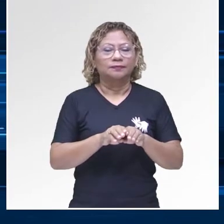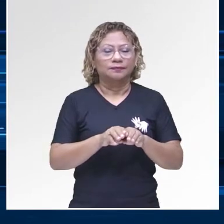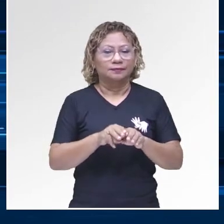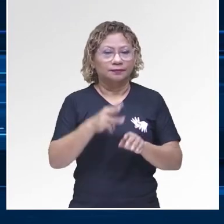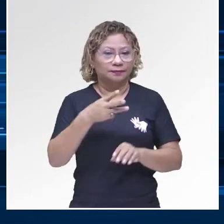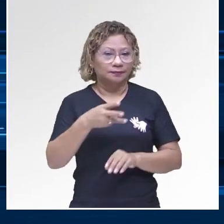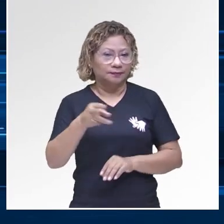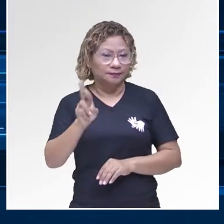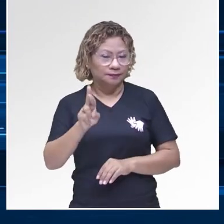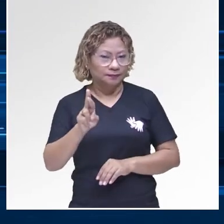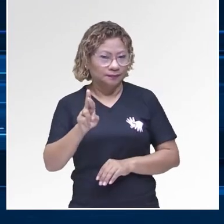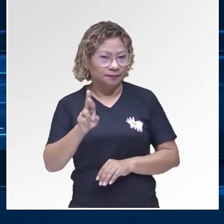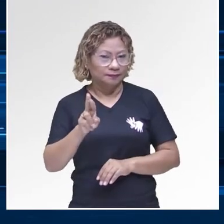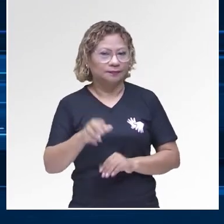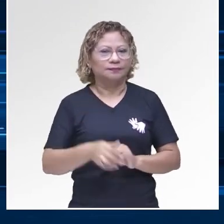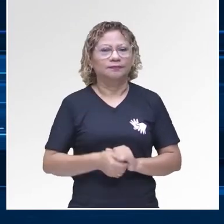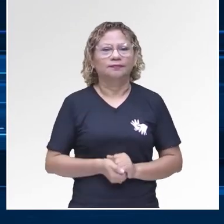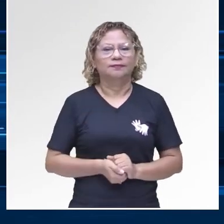A3 é igual